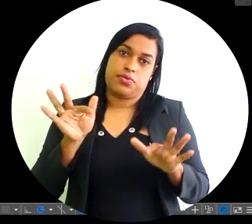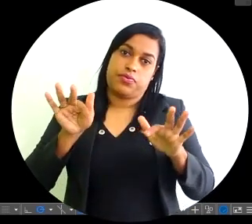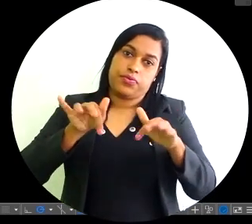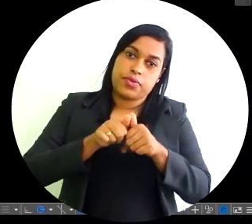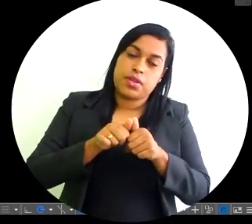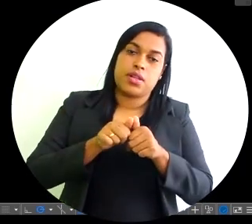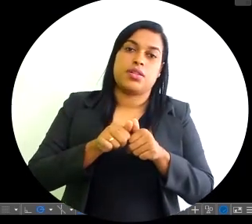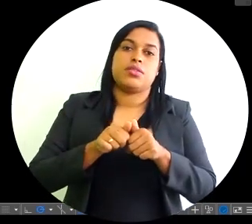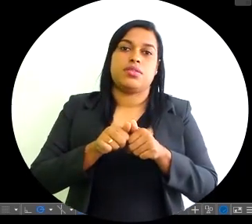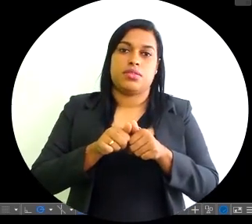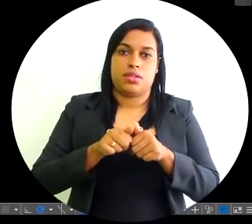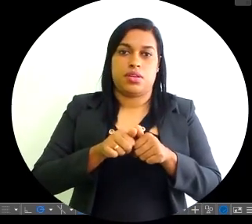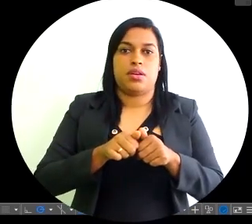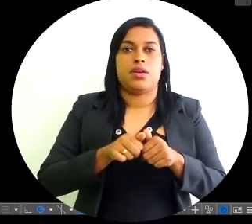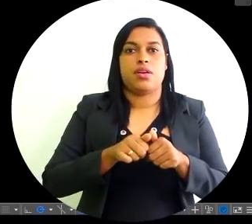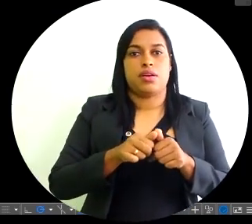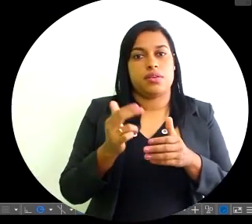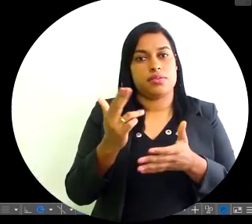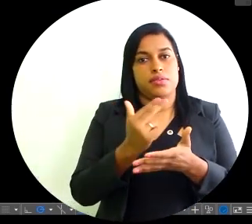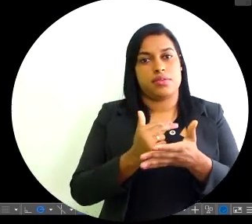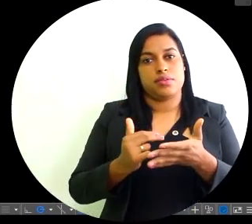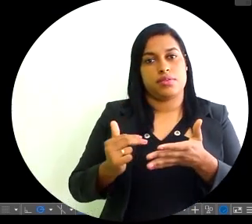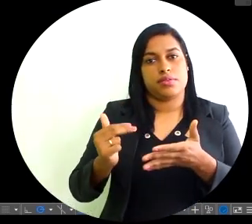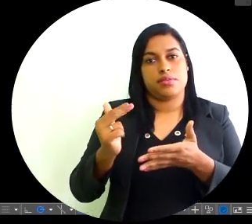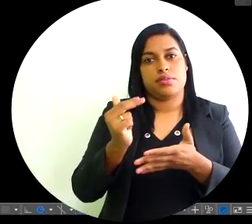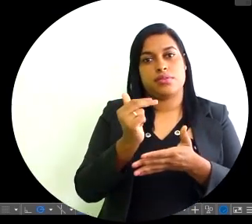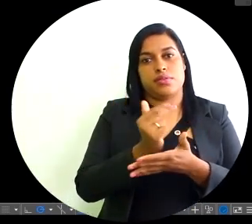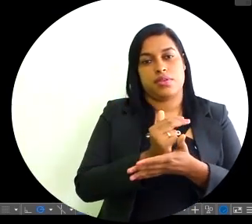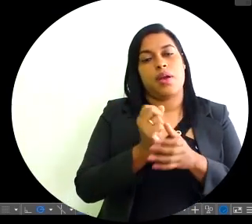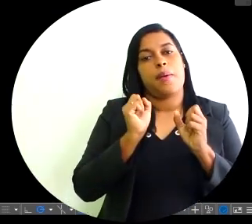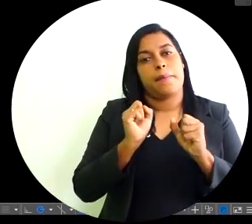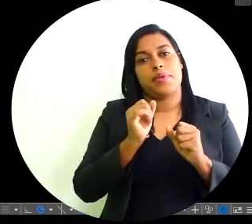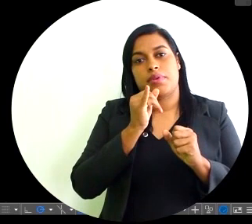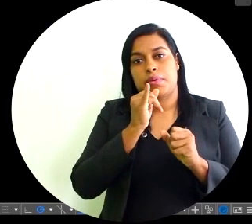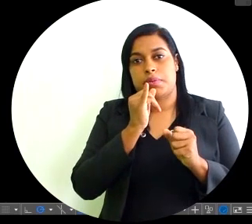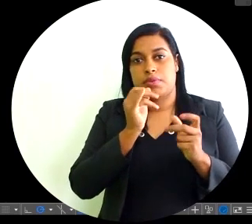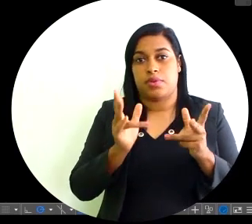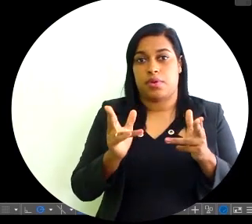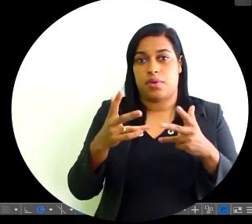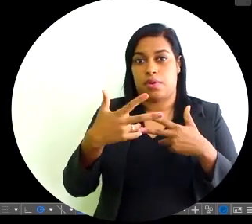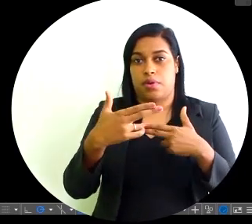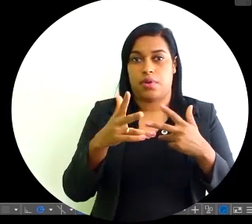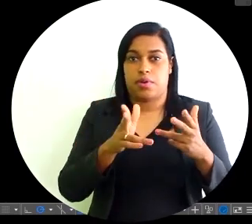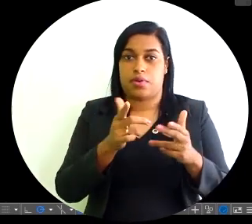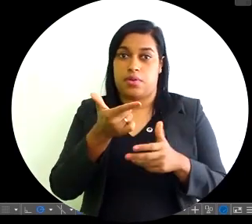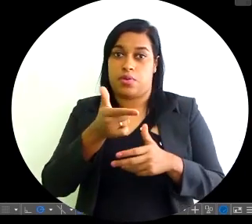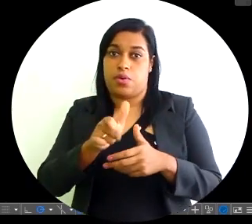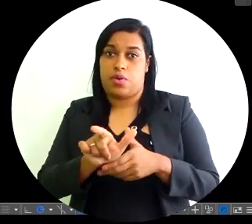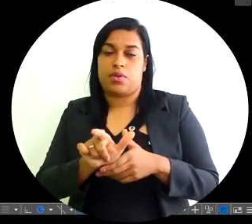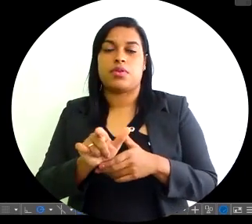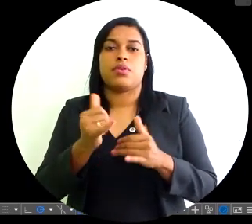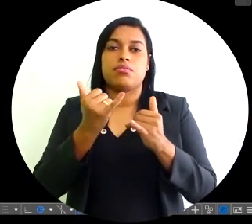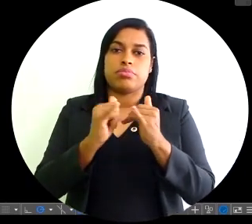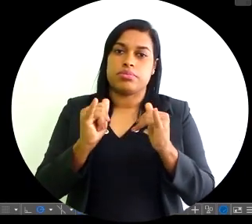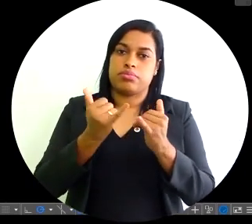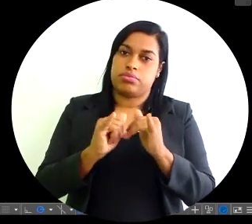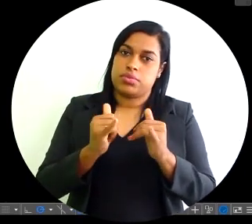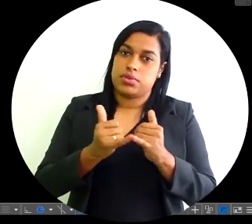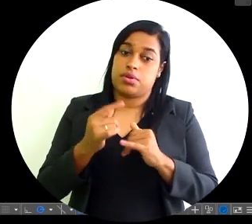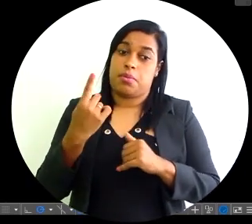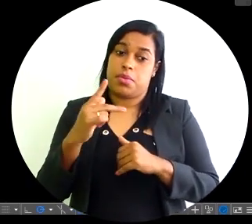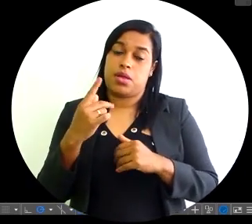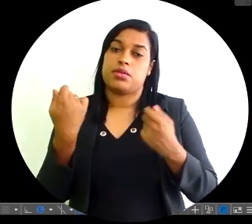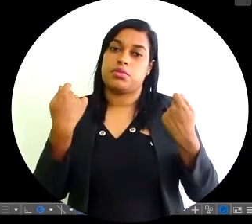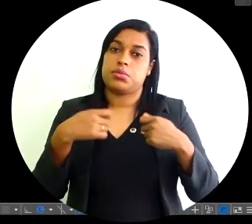exemplo, quando eu vou finalizar na planta, desenhar a parede. Então eu poderia cortar agora essa outra parte